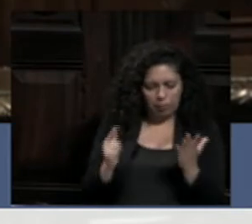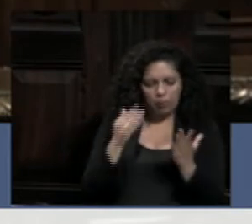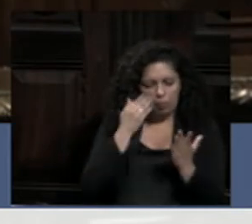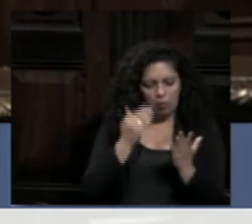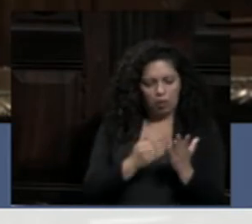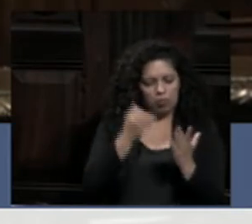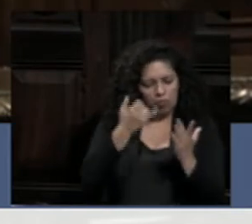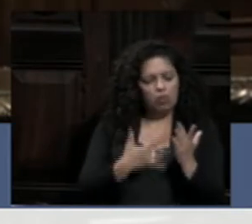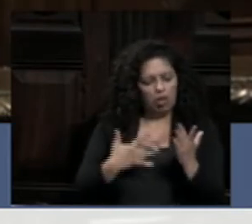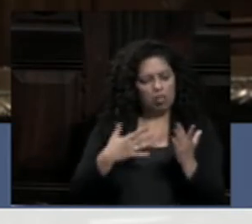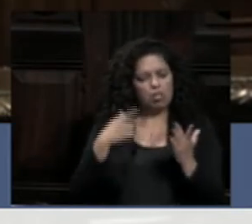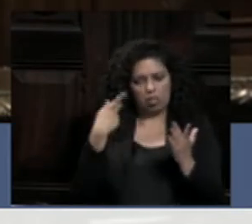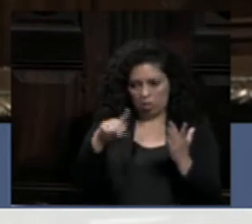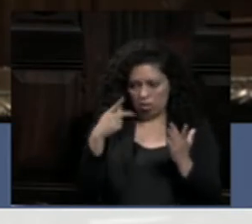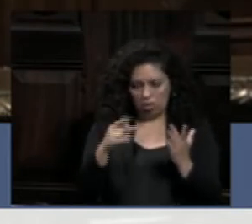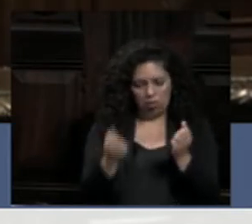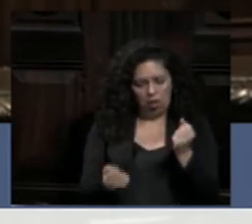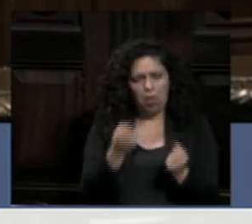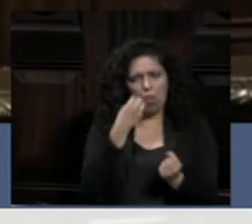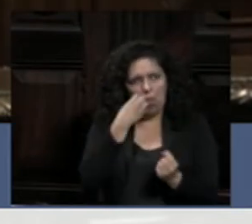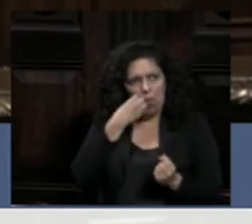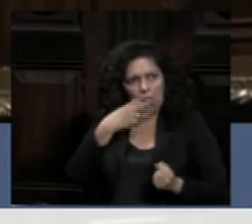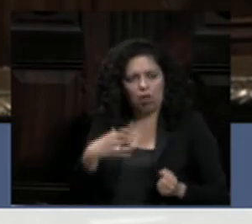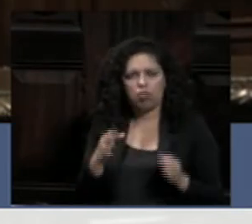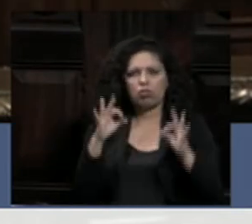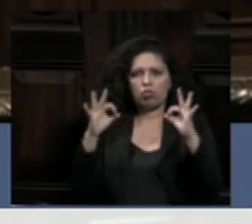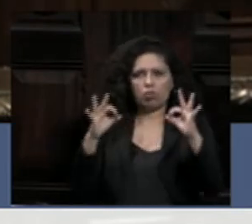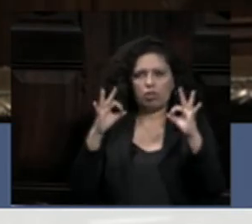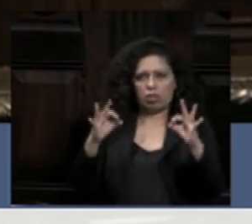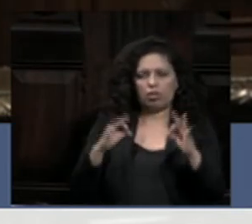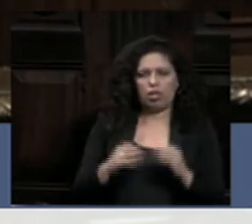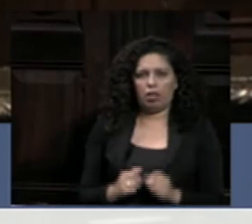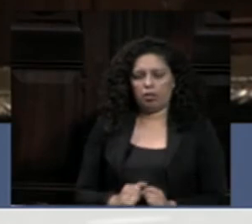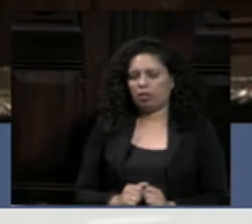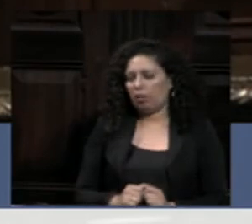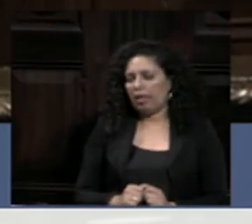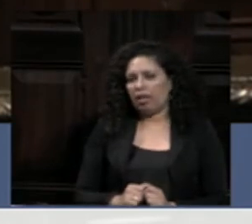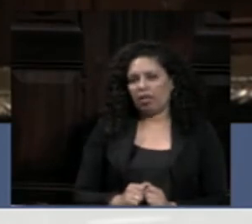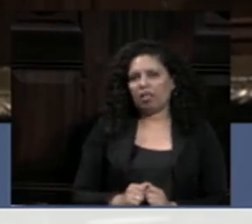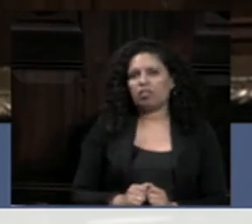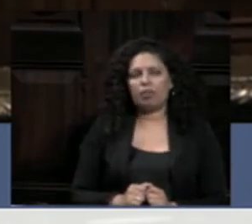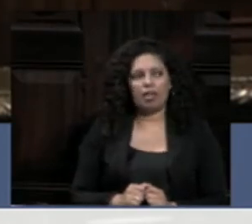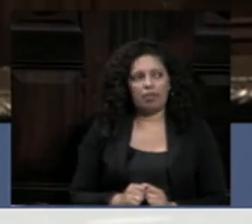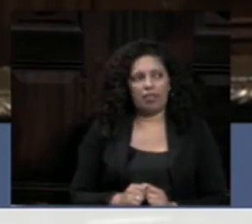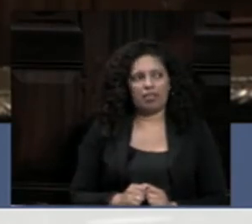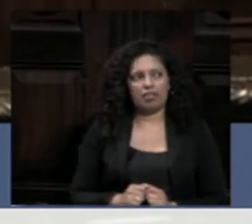bom estado para funcionar, adaptado ao gás.